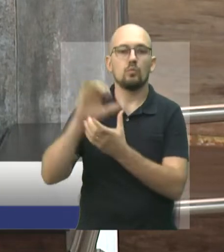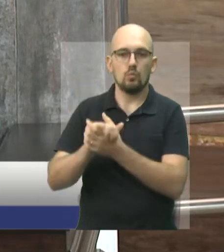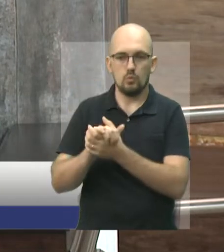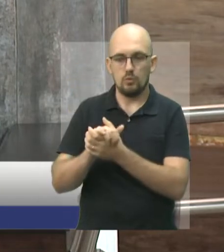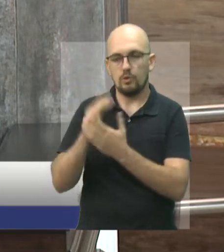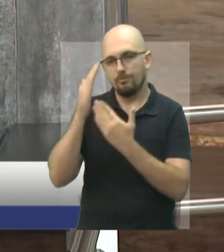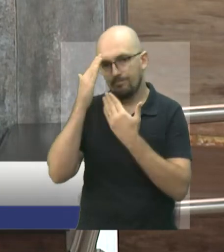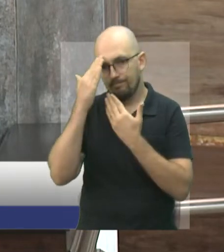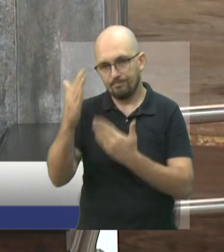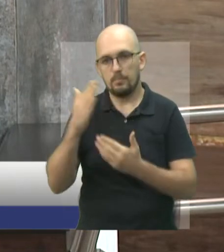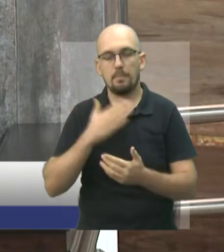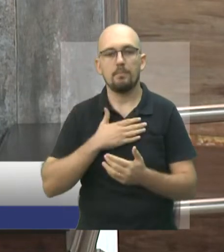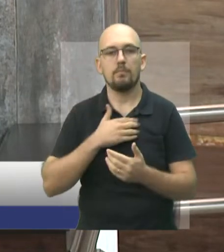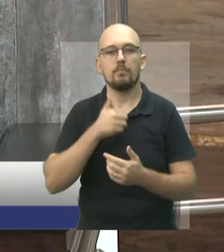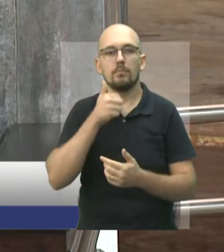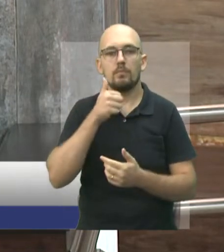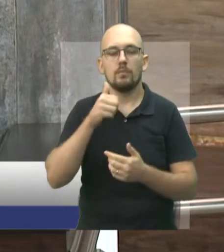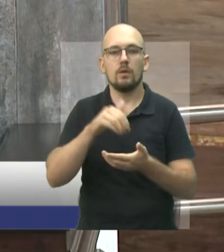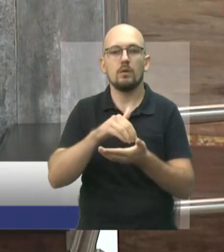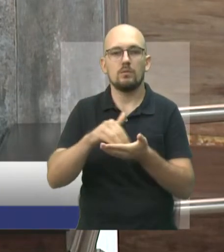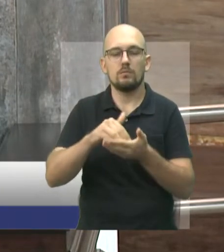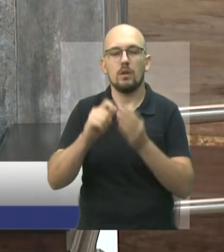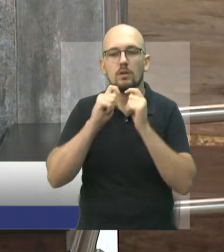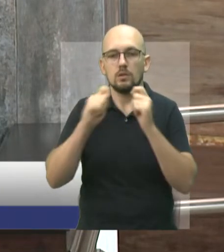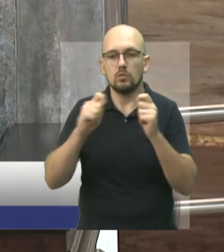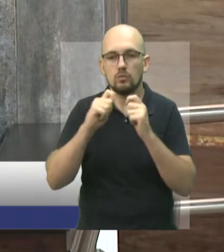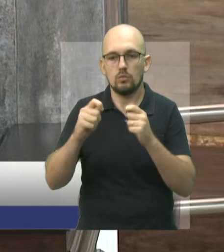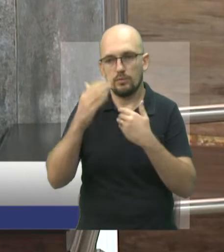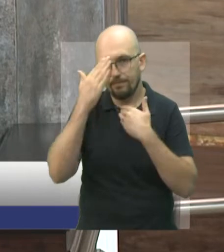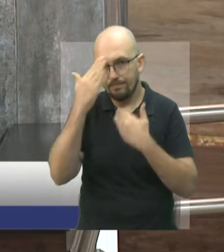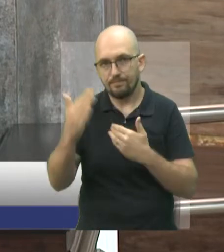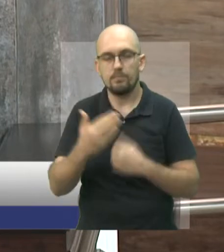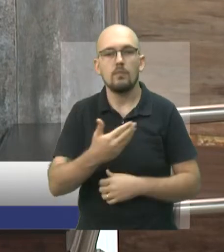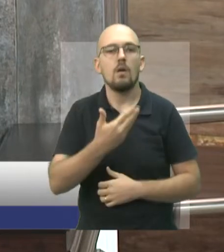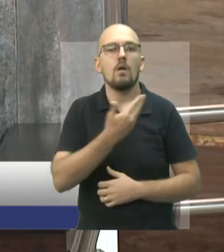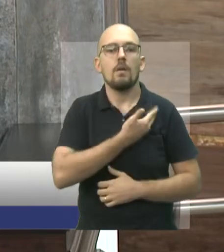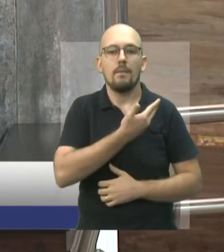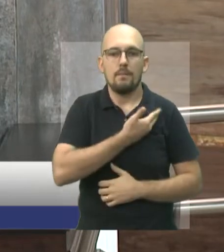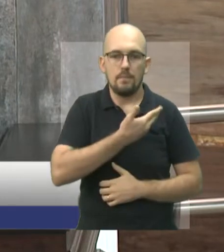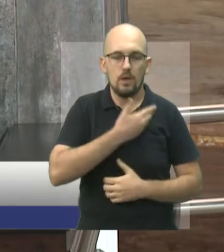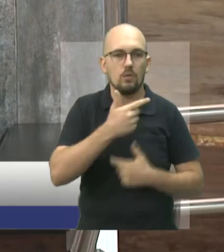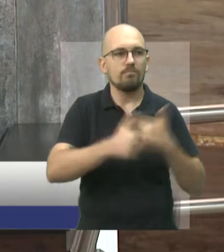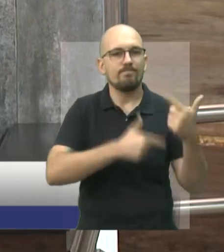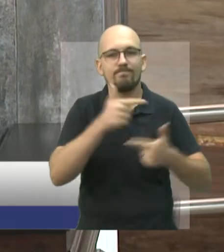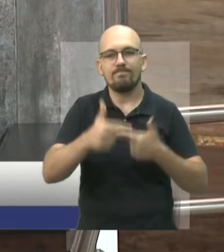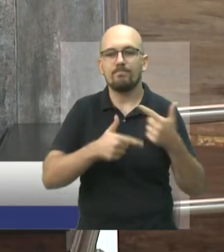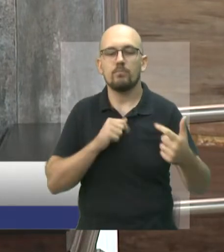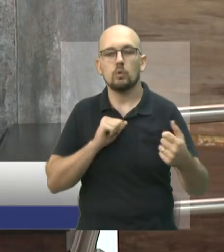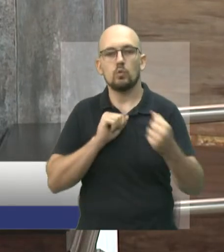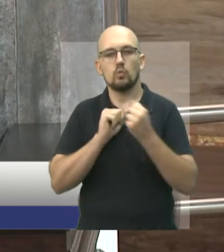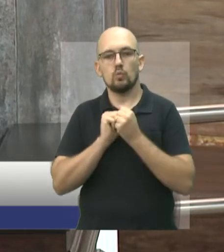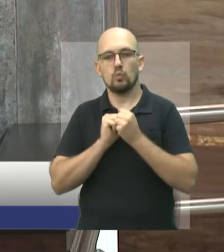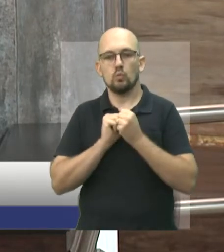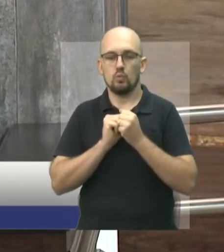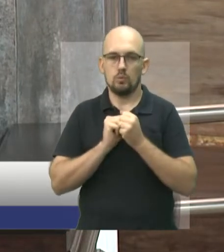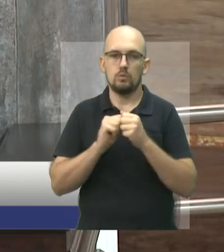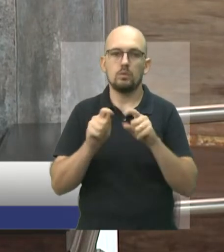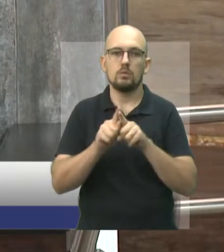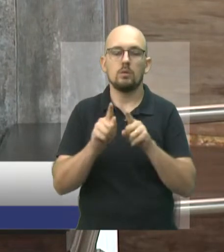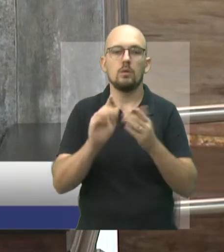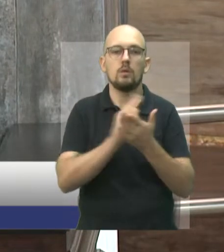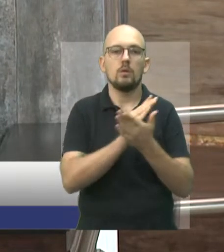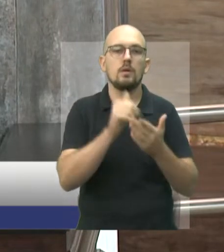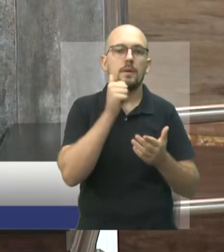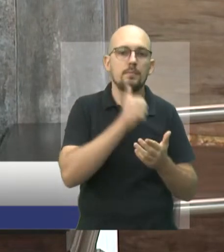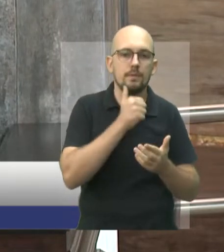minha assessora, aos amigos, às meninas que trabalharam comigo, aos rapazes que